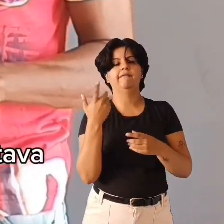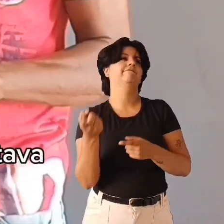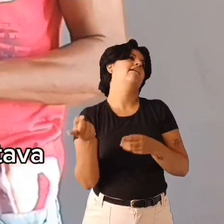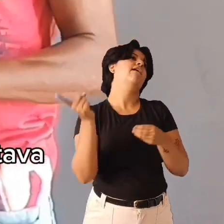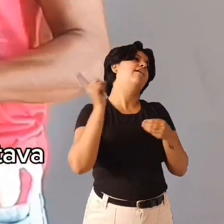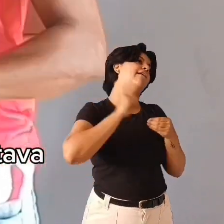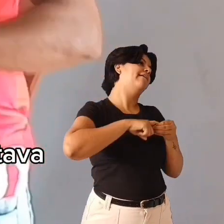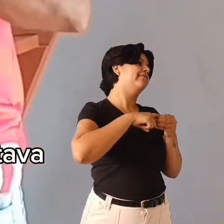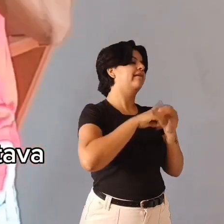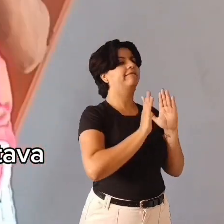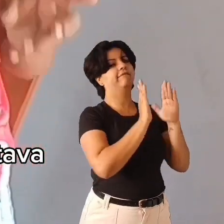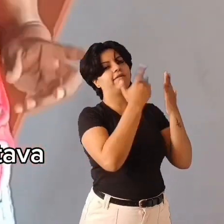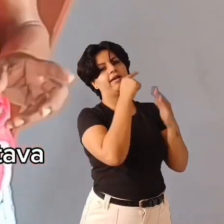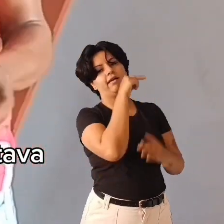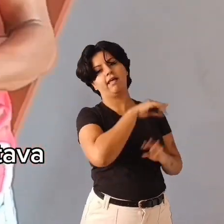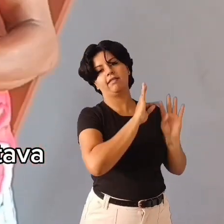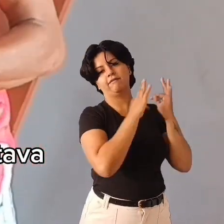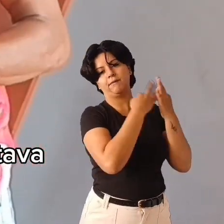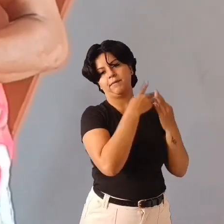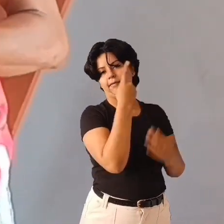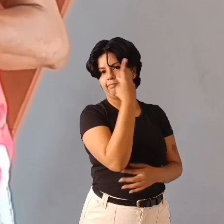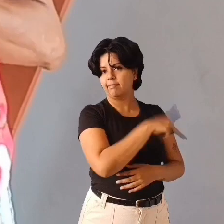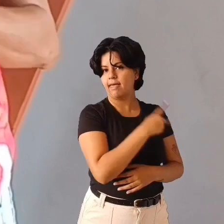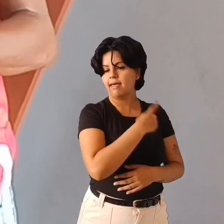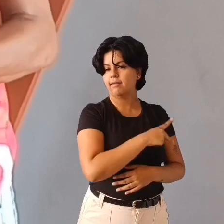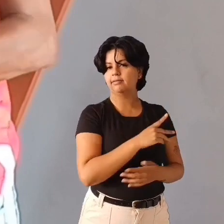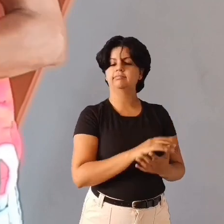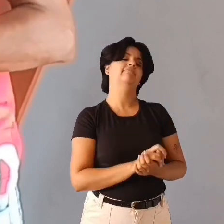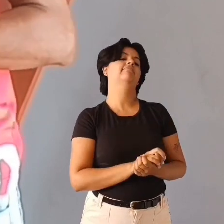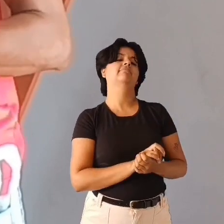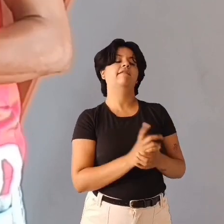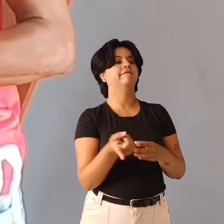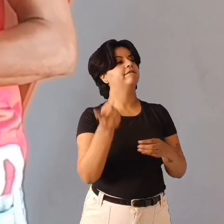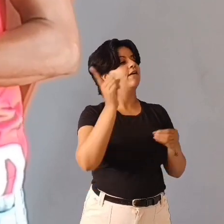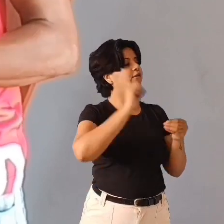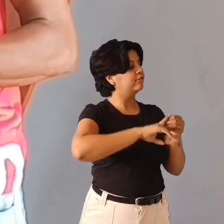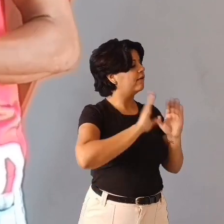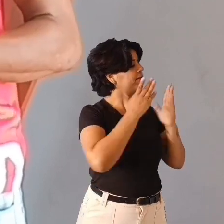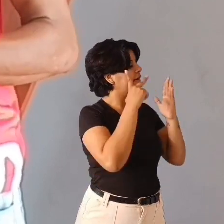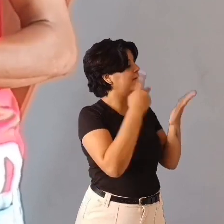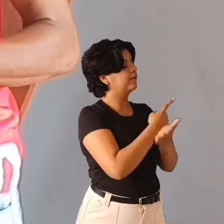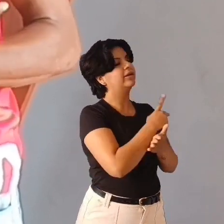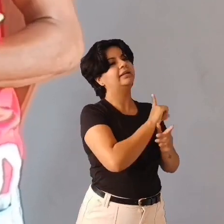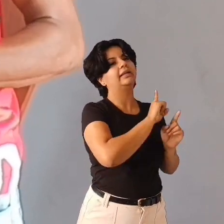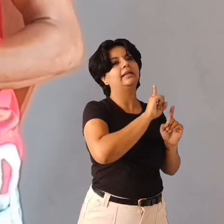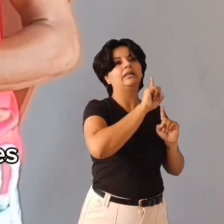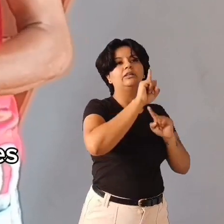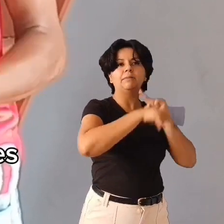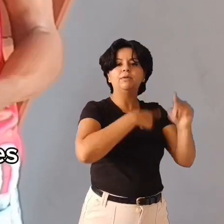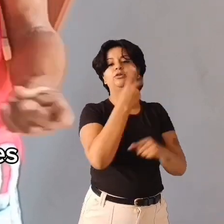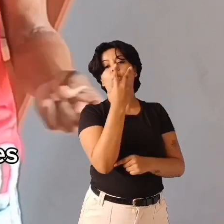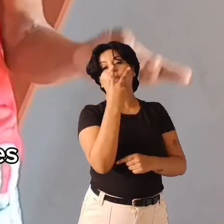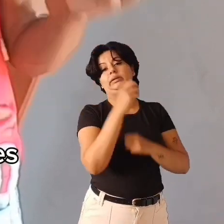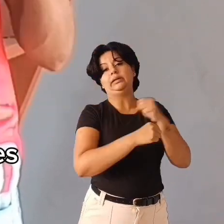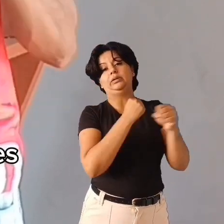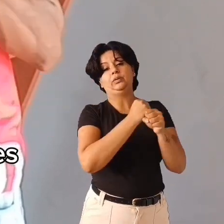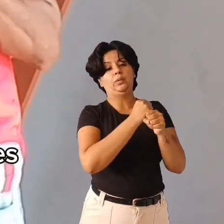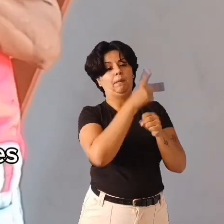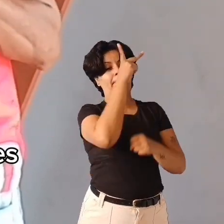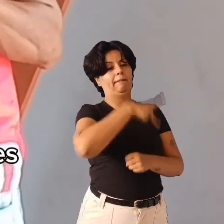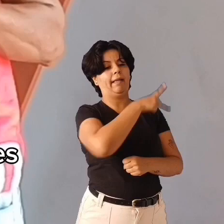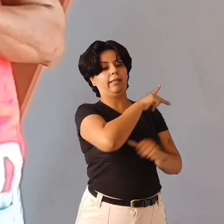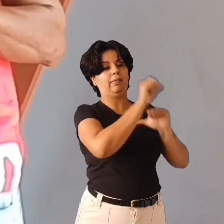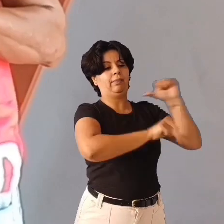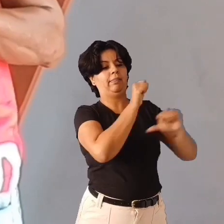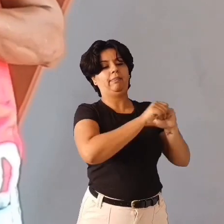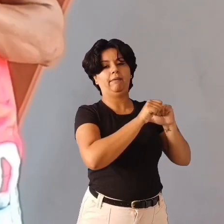Foi. Aí volta a festa de novo para onde ela estava, lá para a família da Dona Catarina da Luz. Volta a festa para lá. Aí depois de 2 anos mudou os